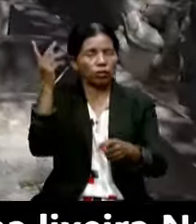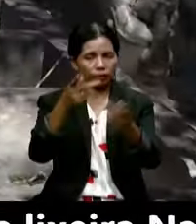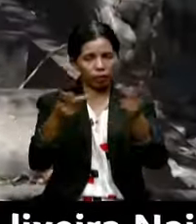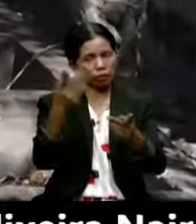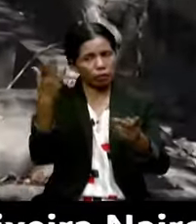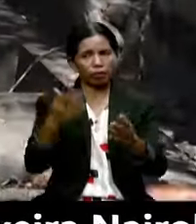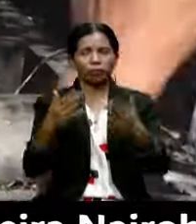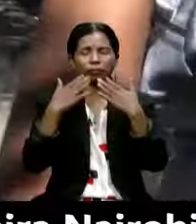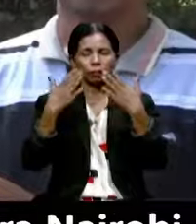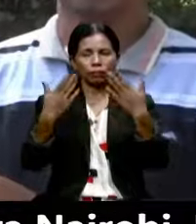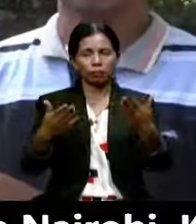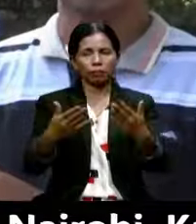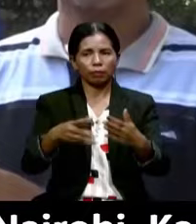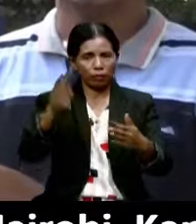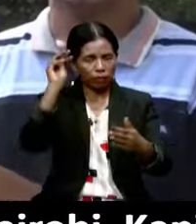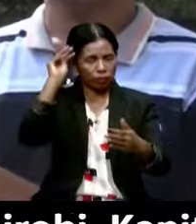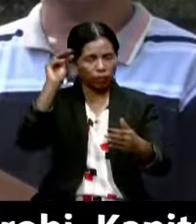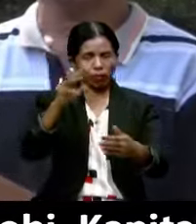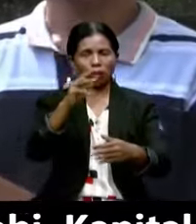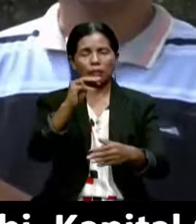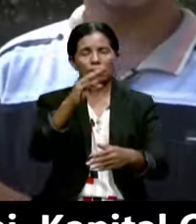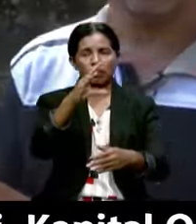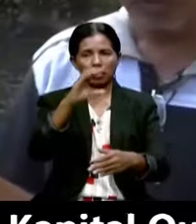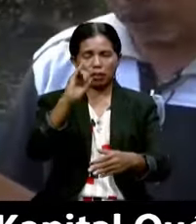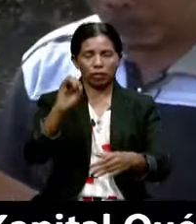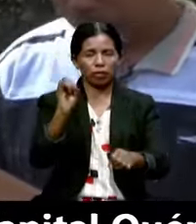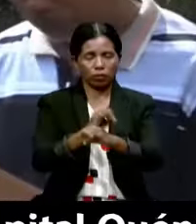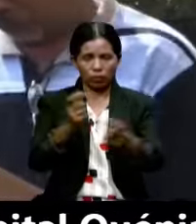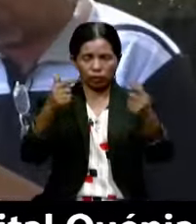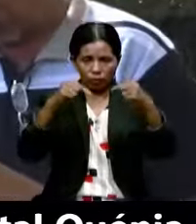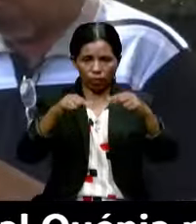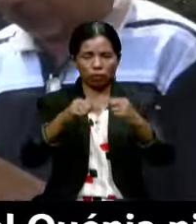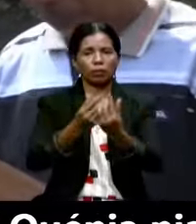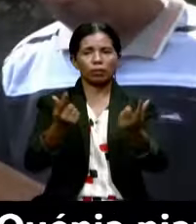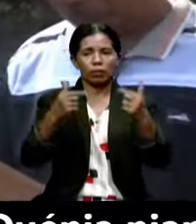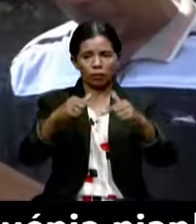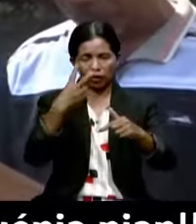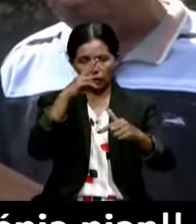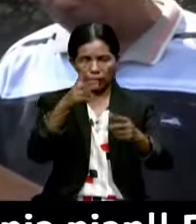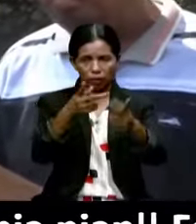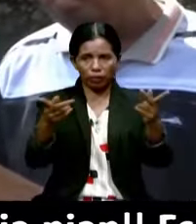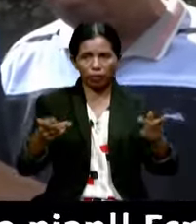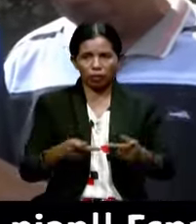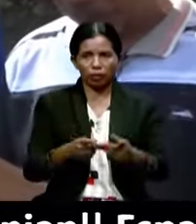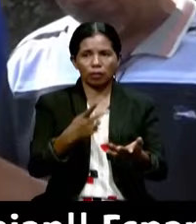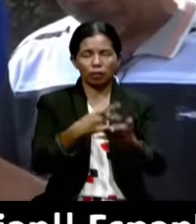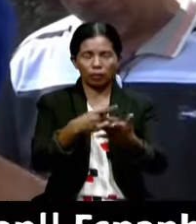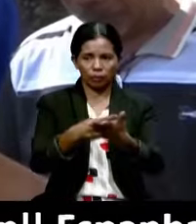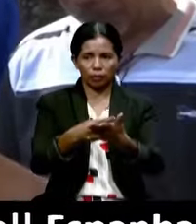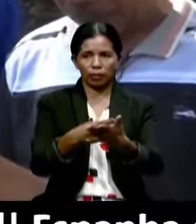Agradeço também a sua excelência, Ministro do Comércio e Indústria, na equipa tona, bele mai are liusi proposta a